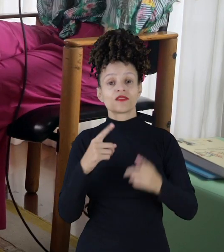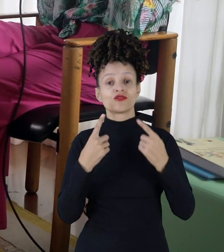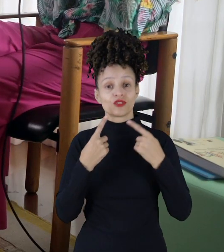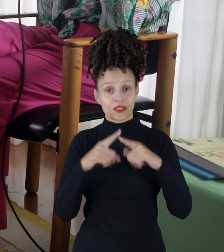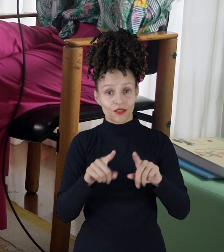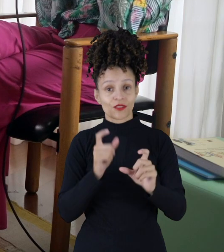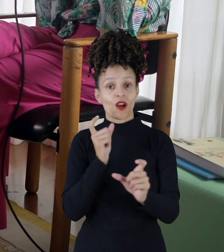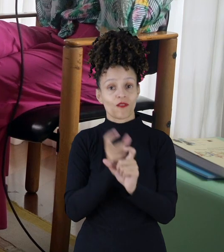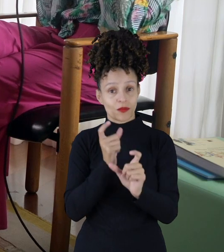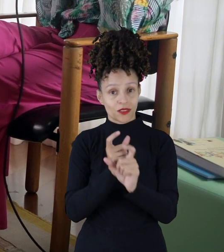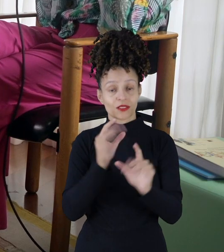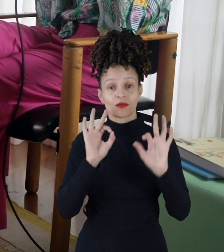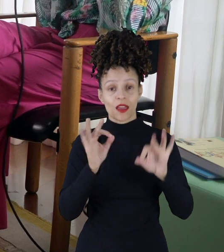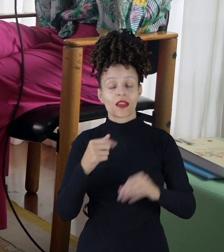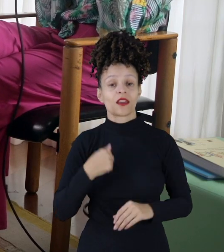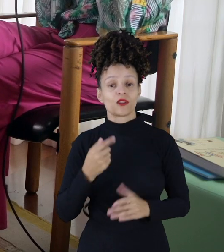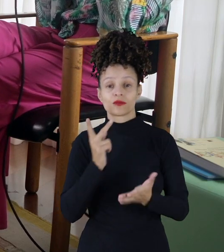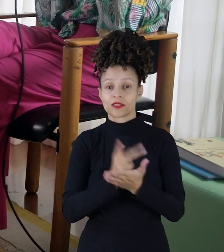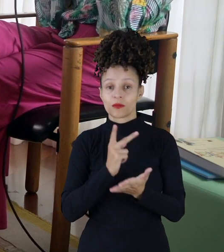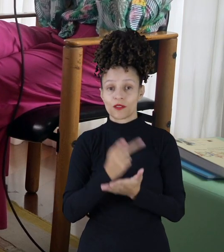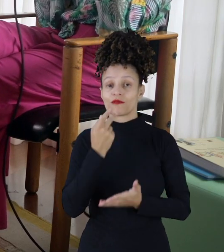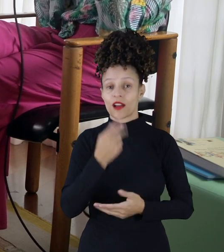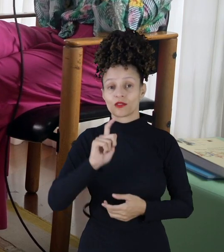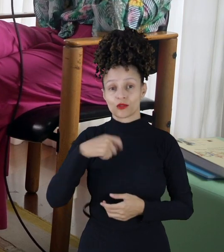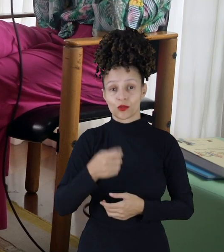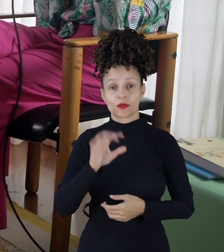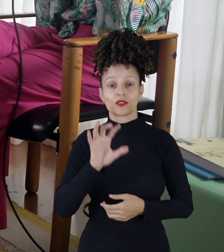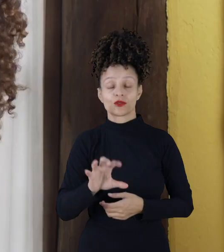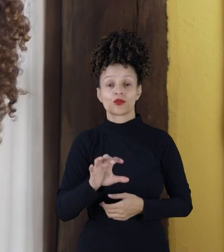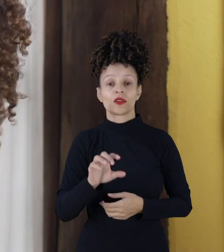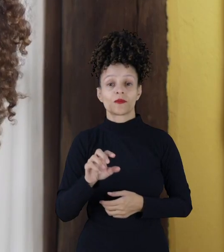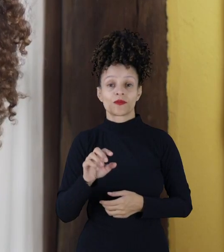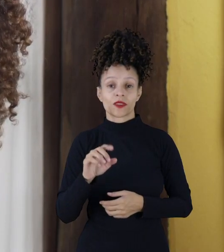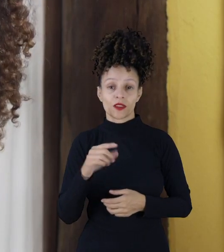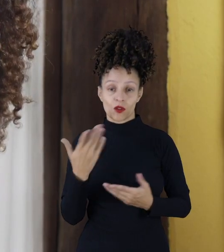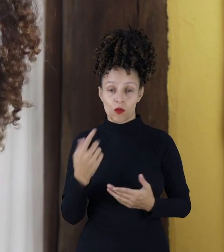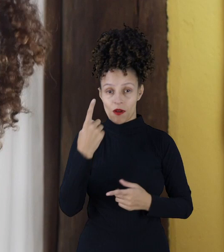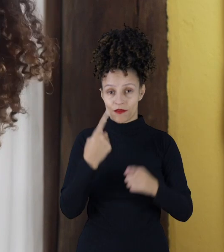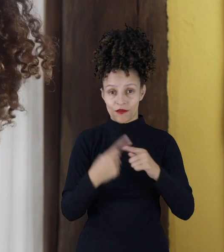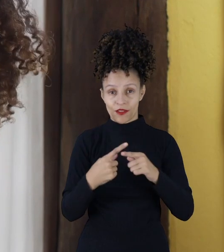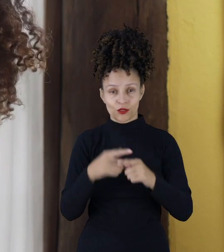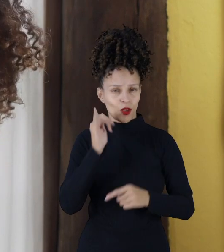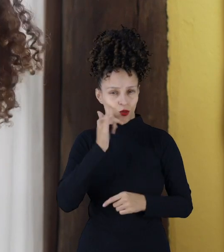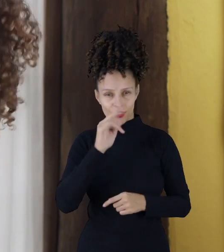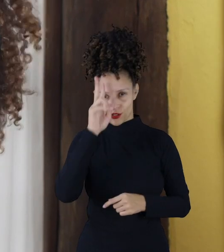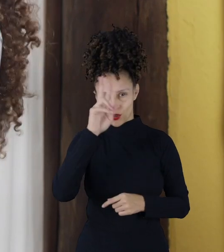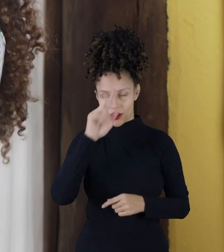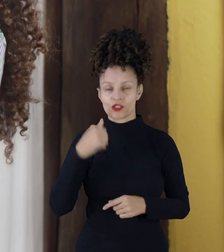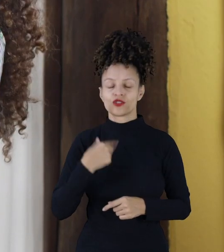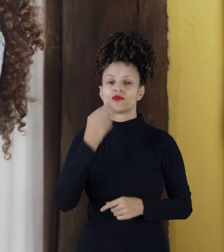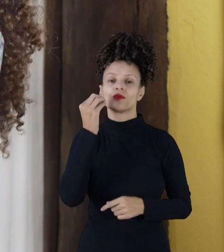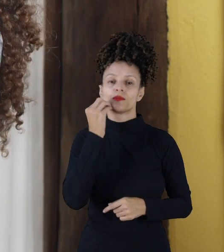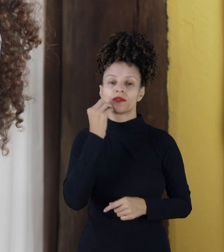Esse é o grande desafio na alfabetização, né? Eu sempre comento sobre isso, que uma certa vez, eu contar a